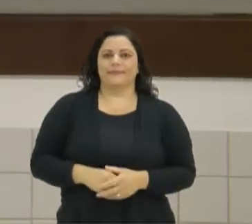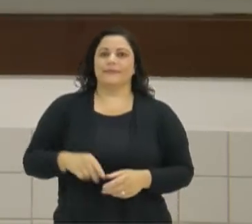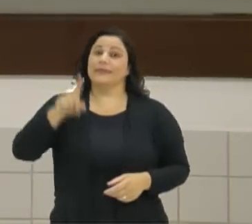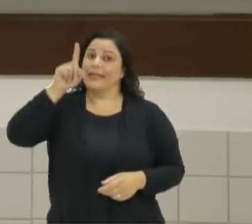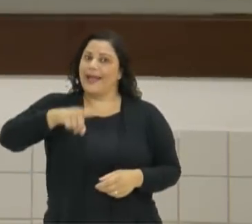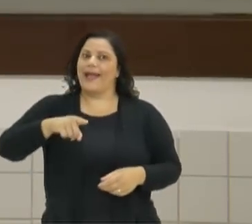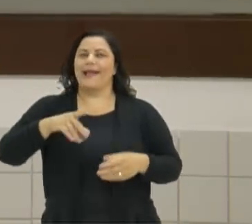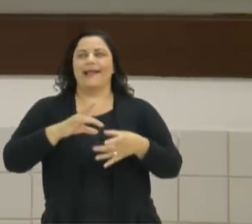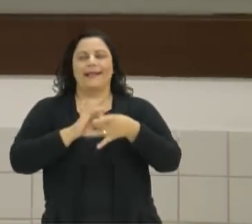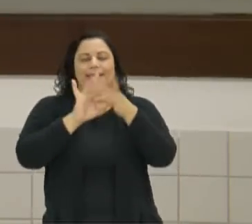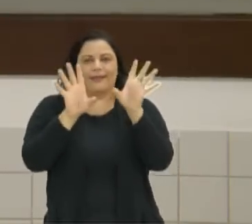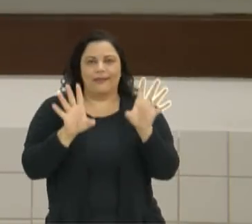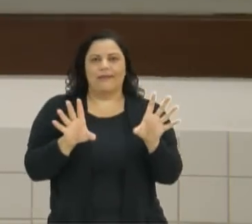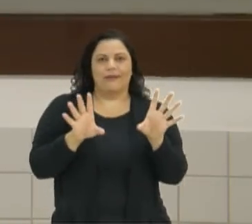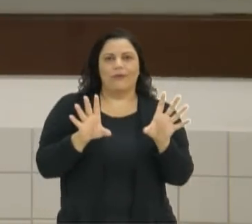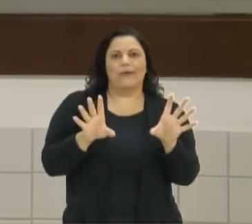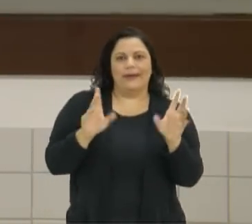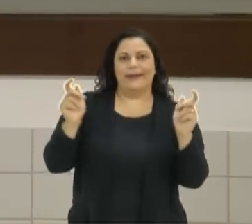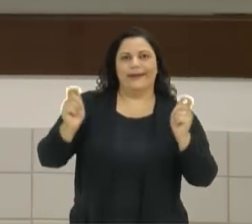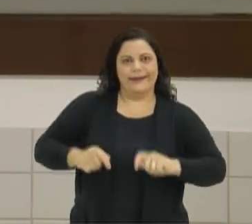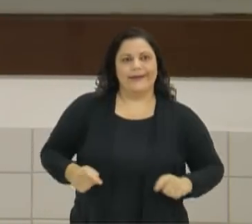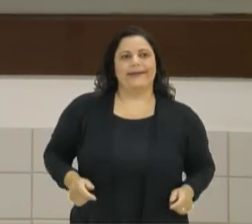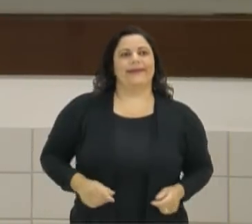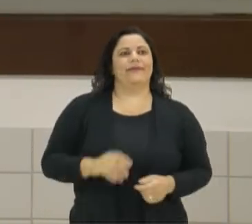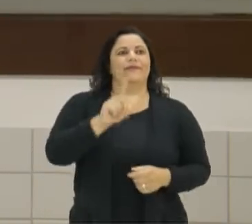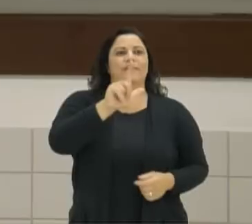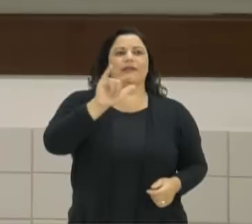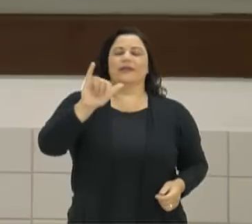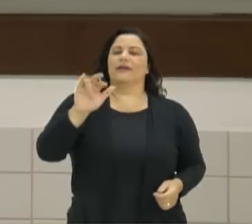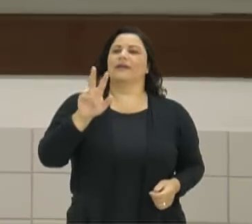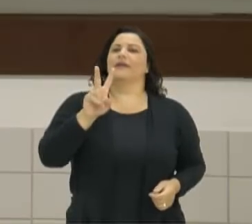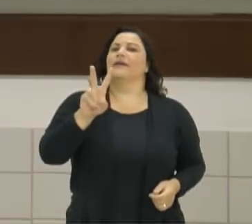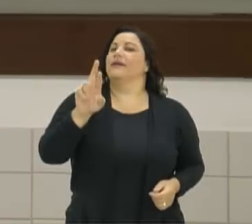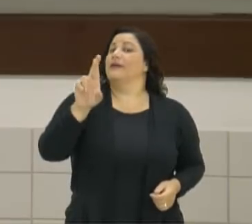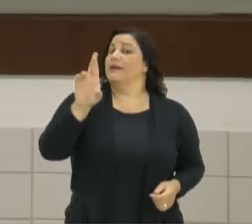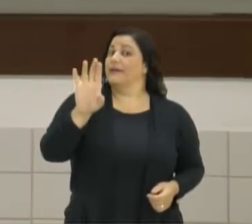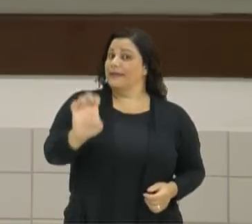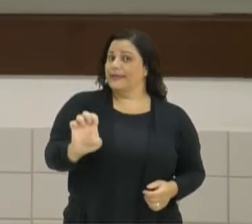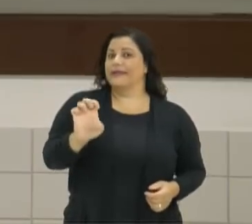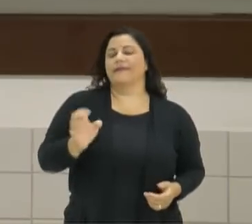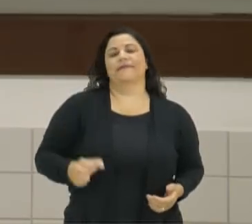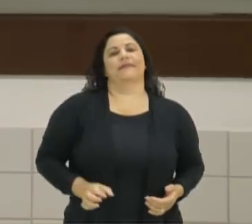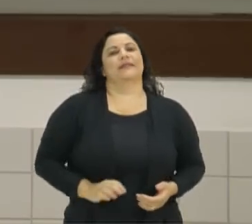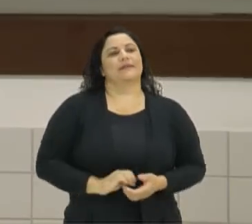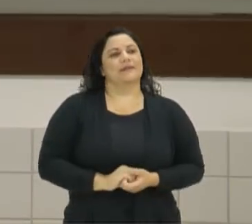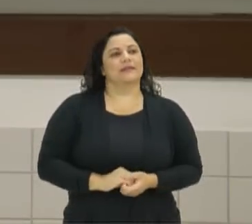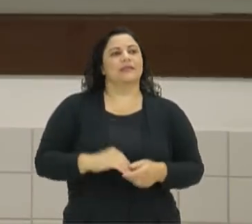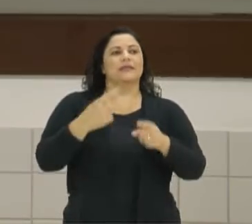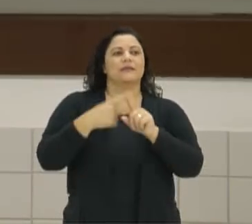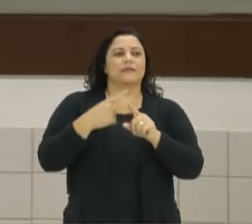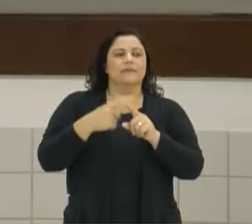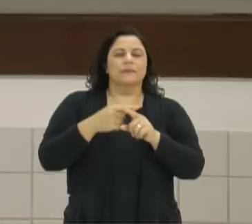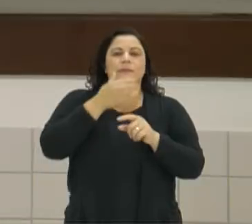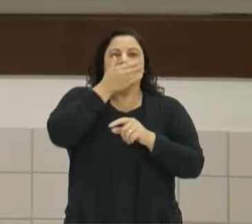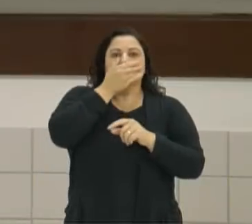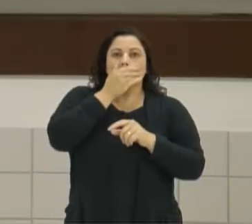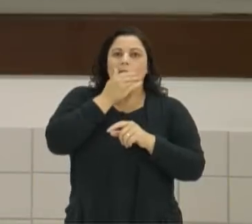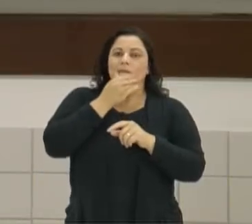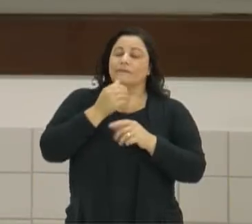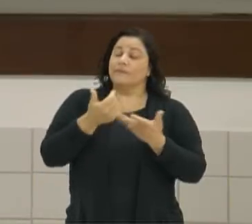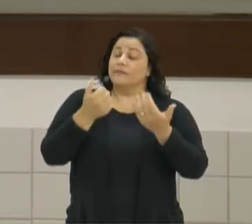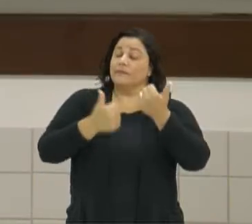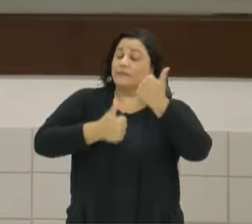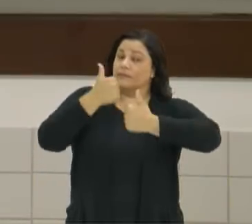crawl, tá bom? Esse é o conhecido estilo livre. Por que estilo livre crawl? Na prova